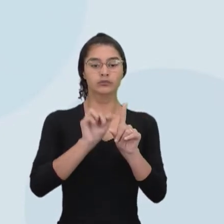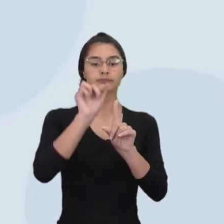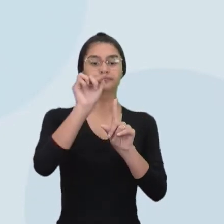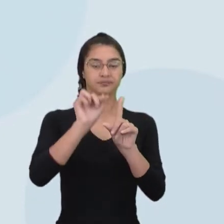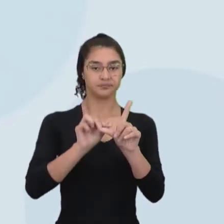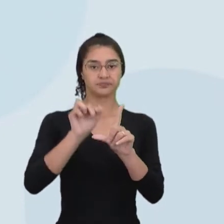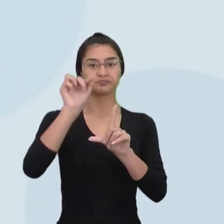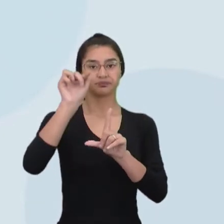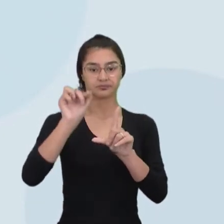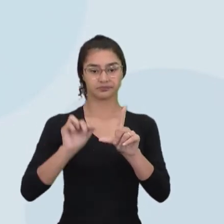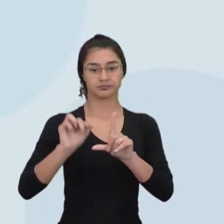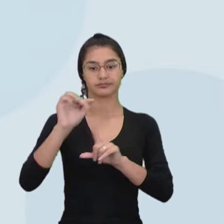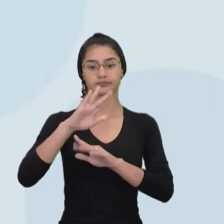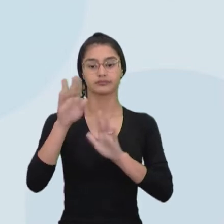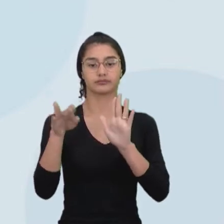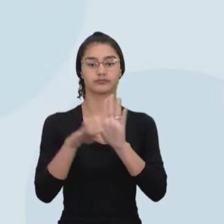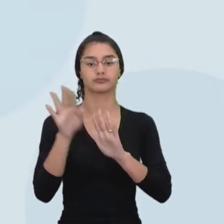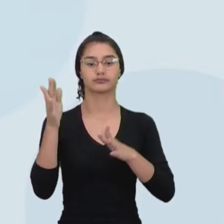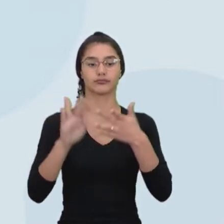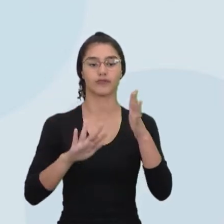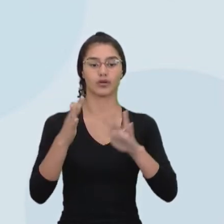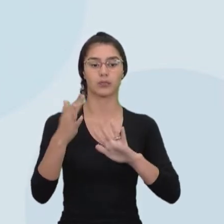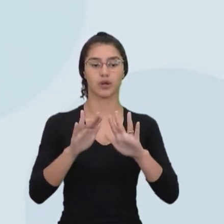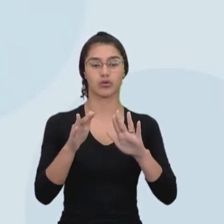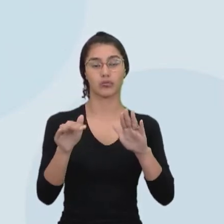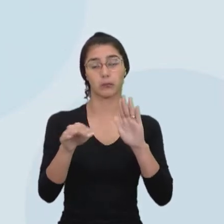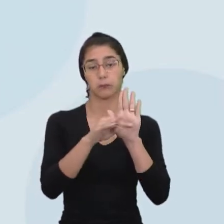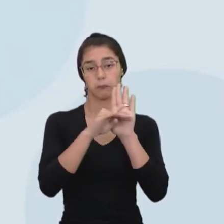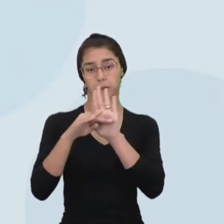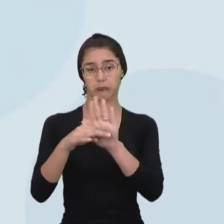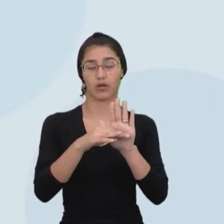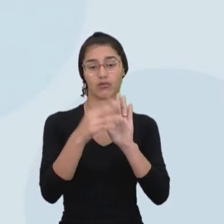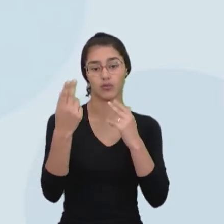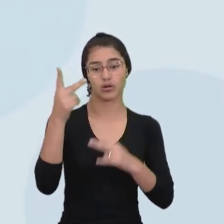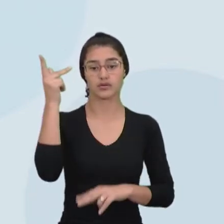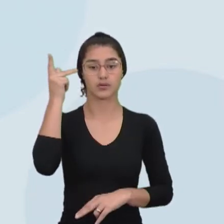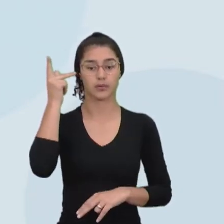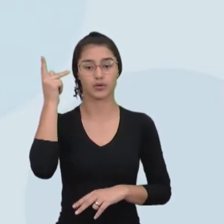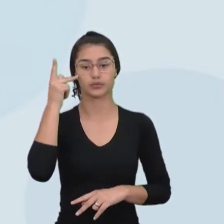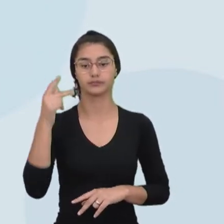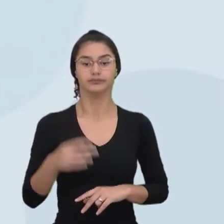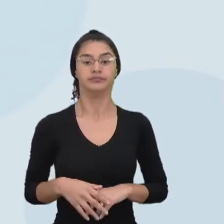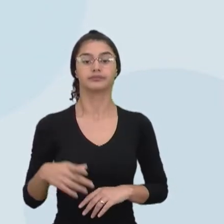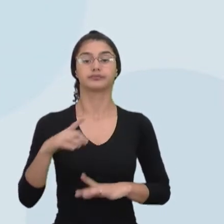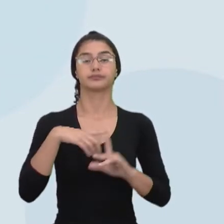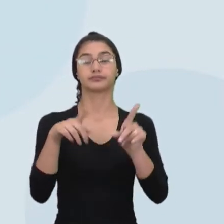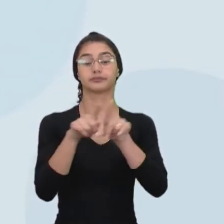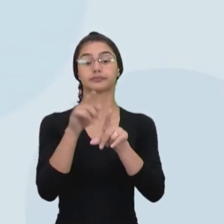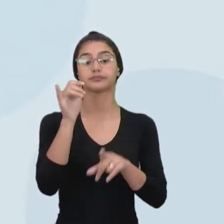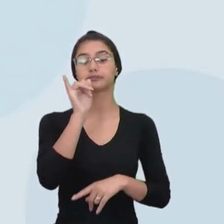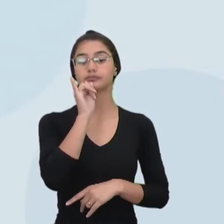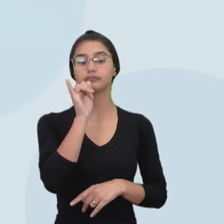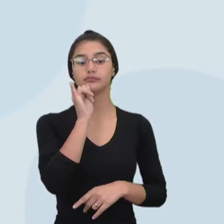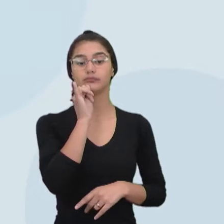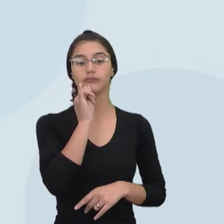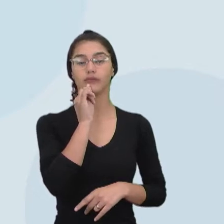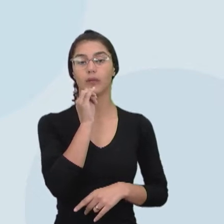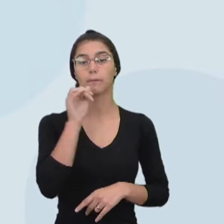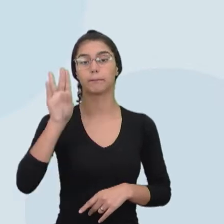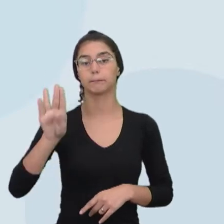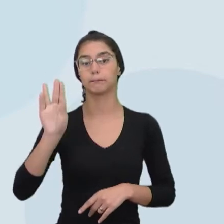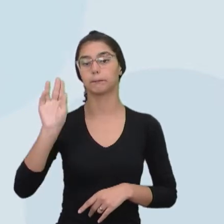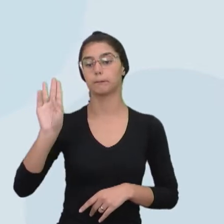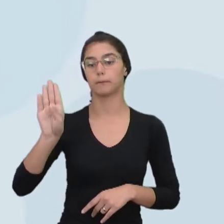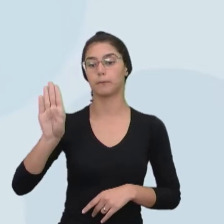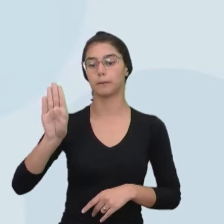e diminuições, né, chegando aí mais ou menos no mesmo patamar de São Paulo. né? Nós temos aqui, por exemplo, Belo Horizonte, né,